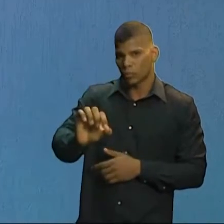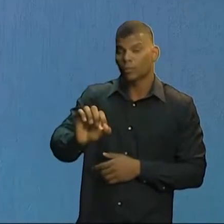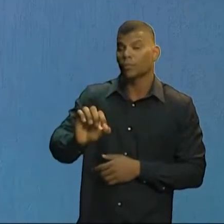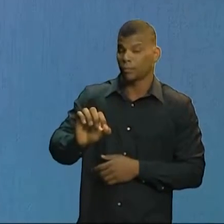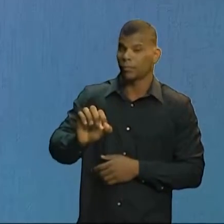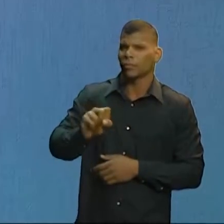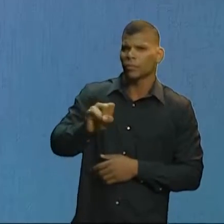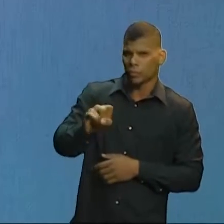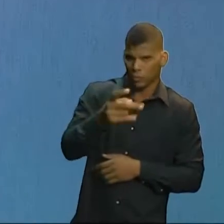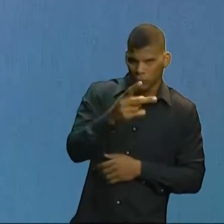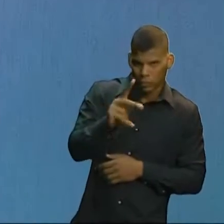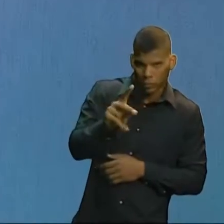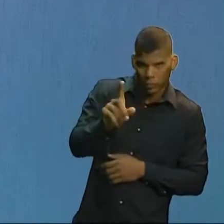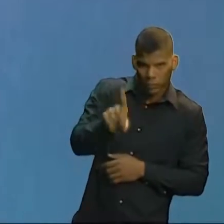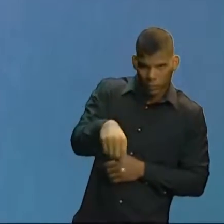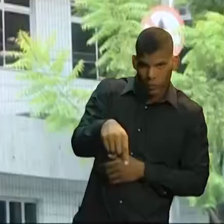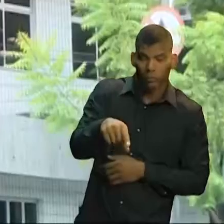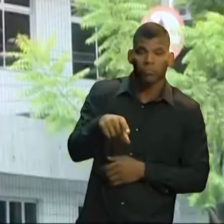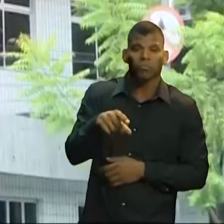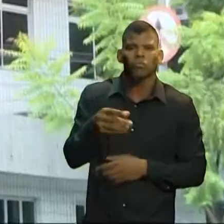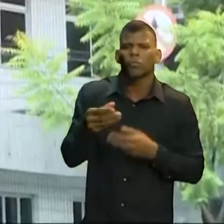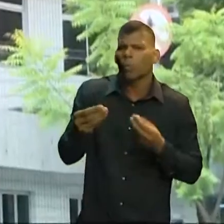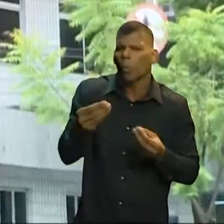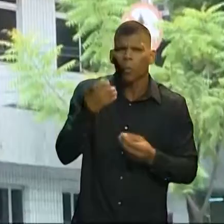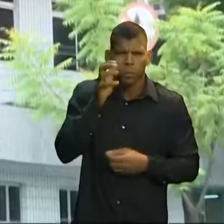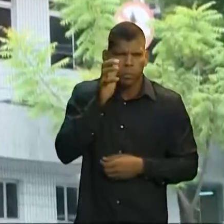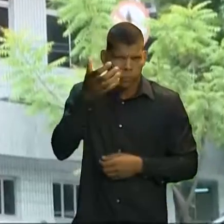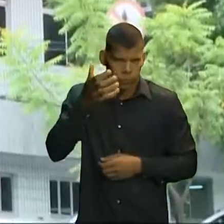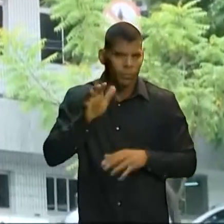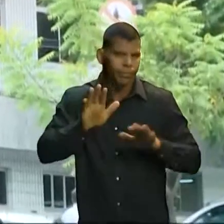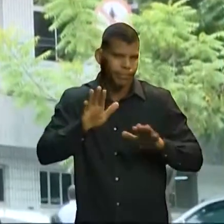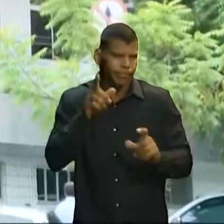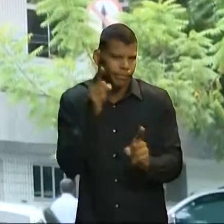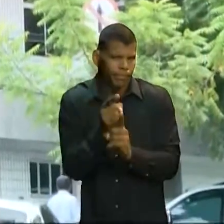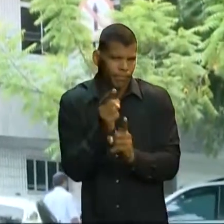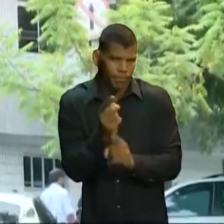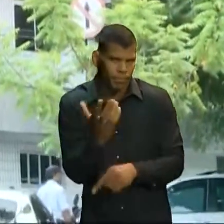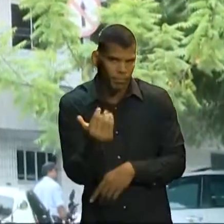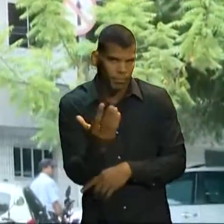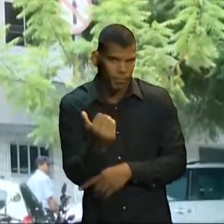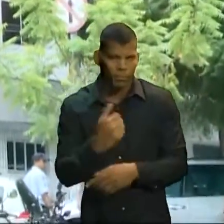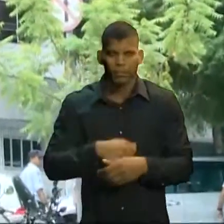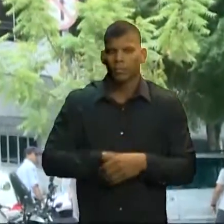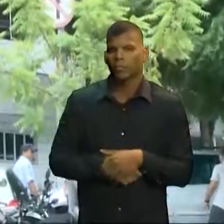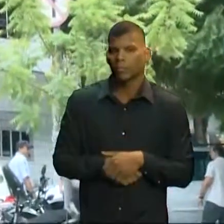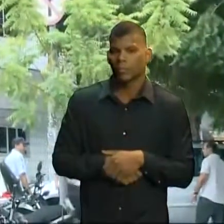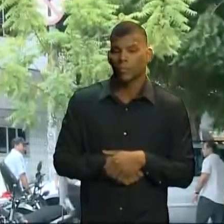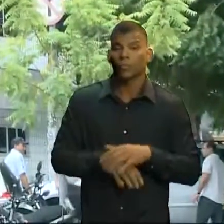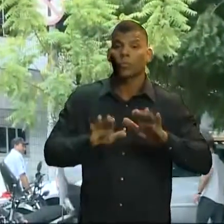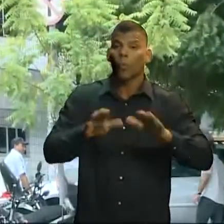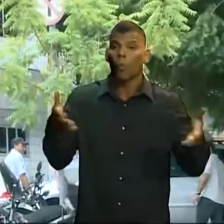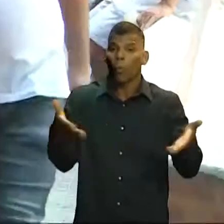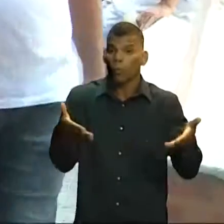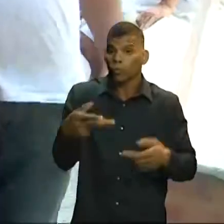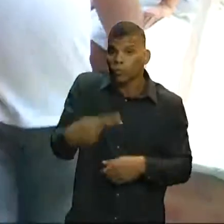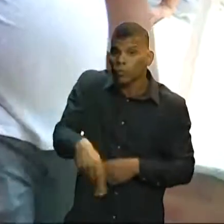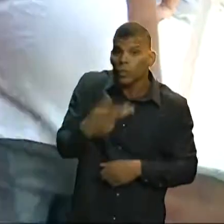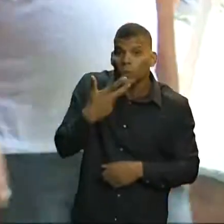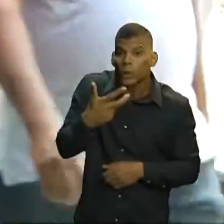como regularizar a situação. De acordo com o Tribunal Regional Eleitoral, o Ceará tem hoje um total